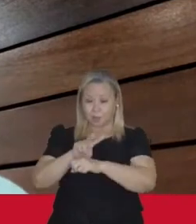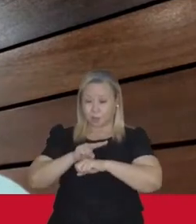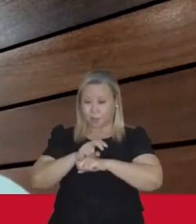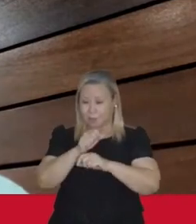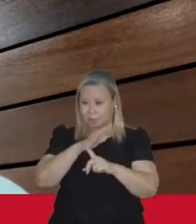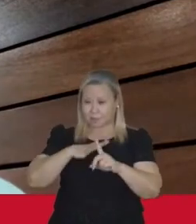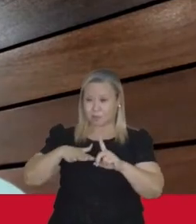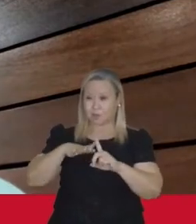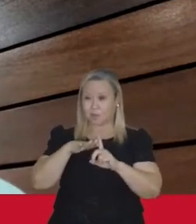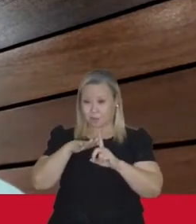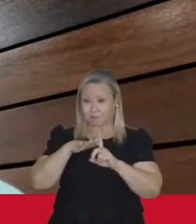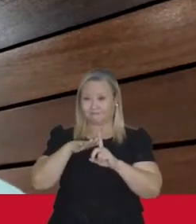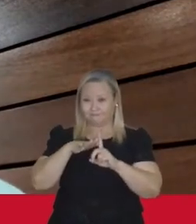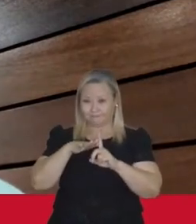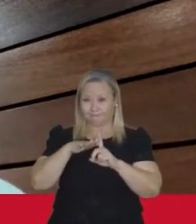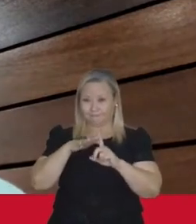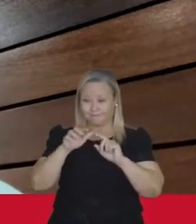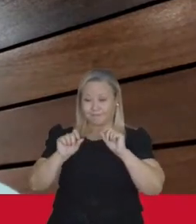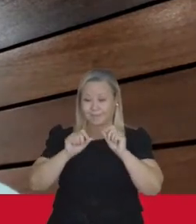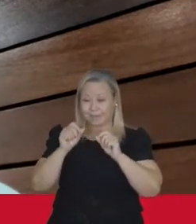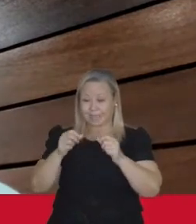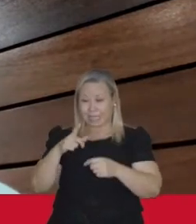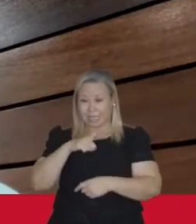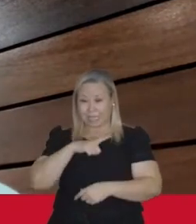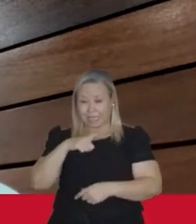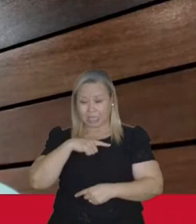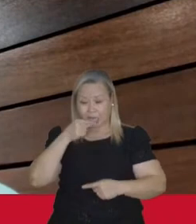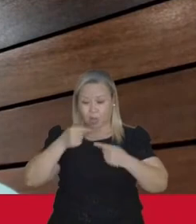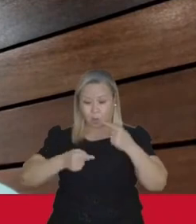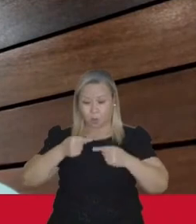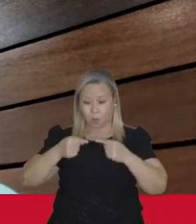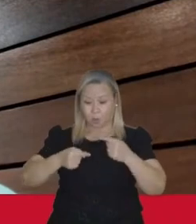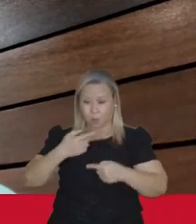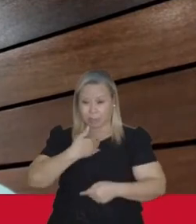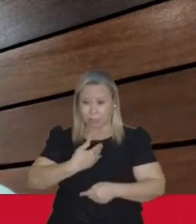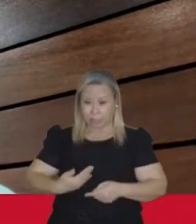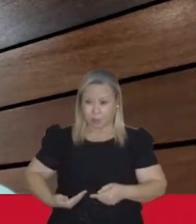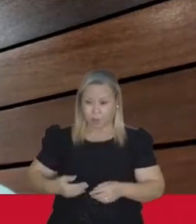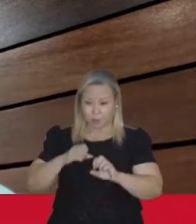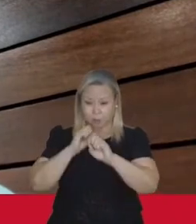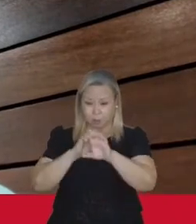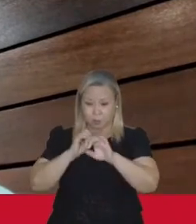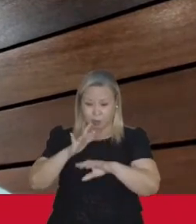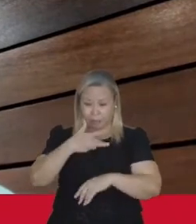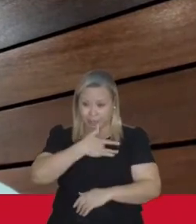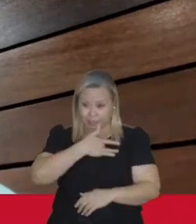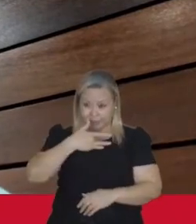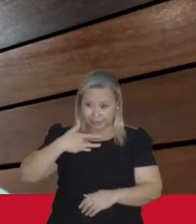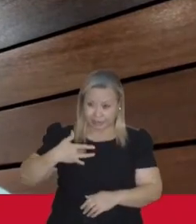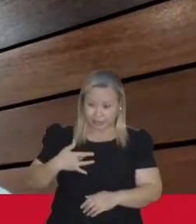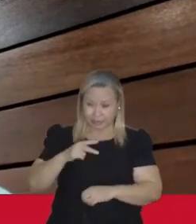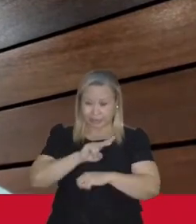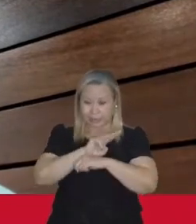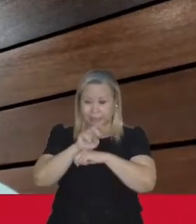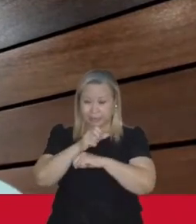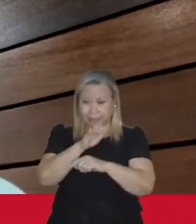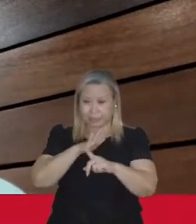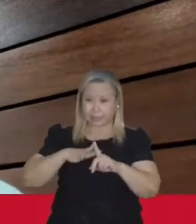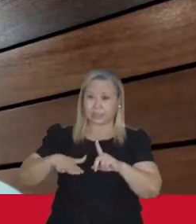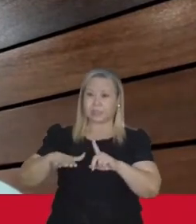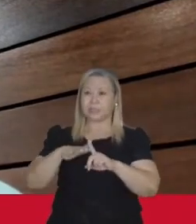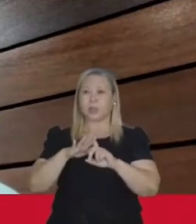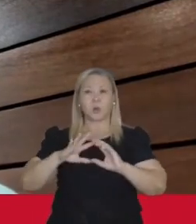social que contém política pública de educação, de saúde, de assistência